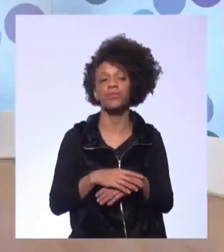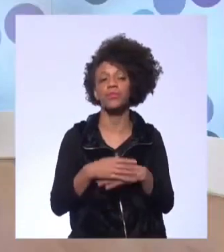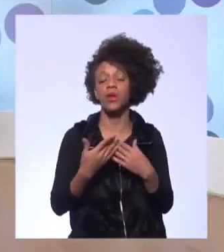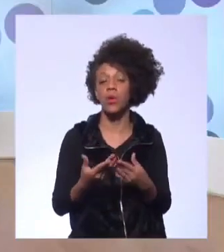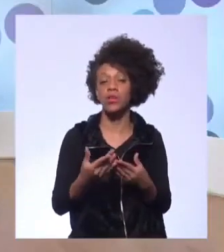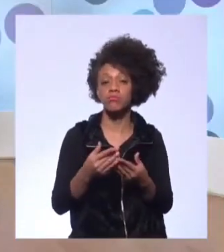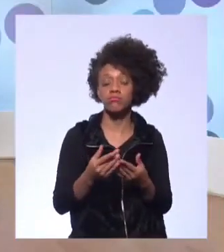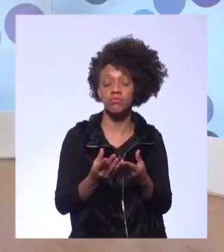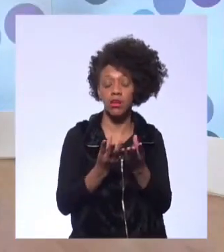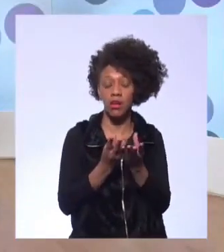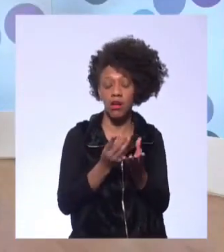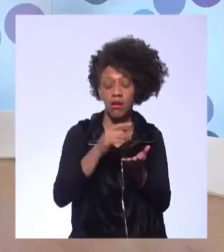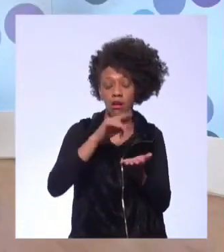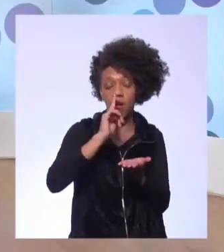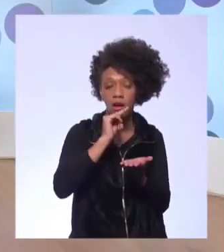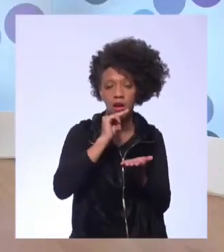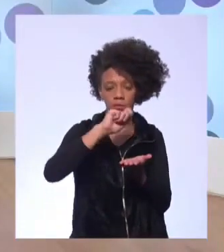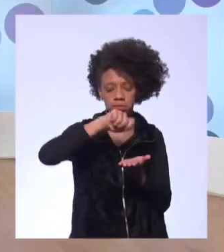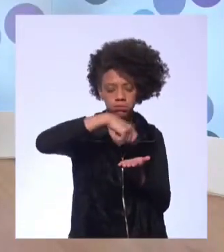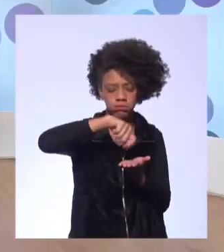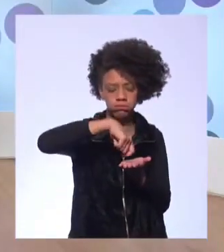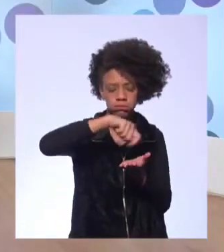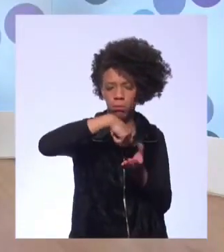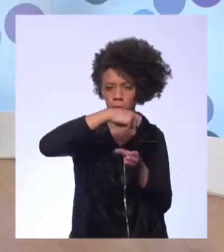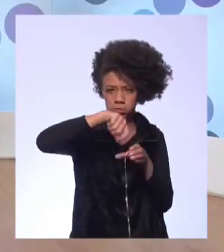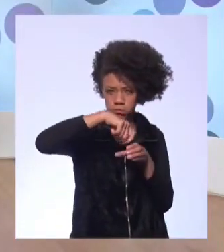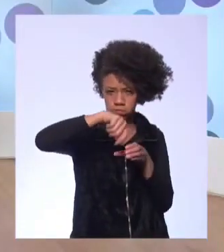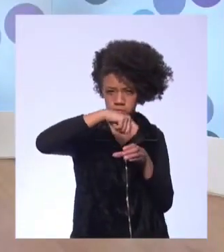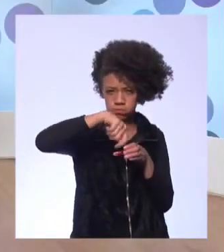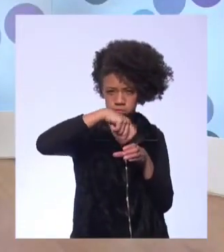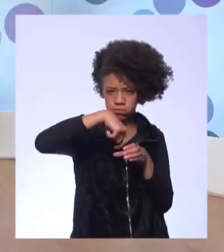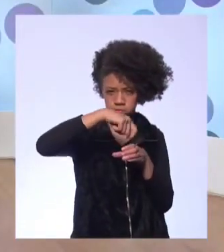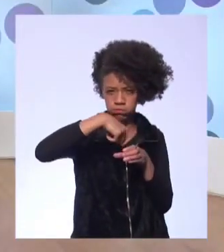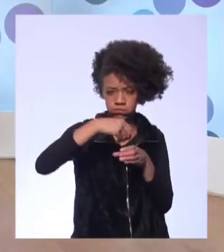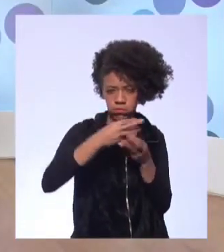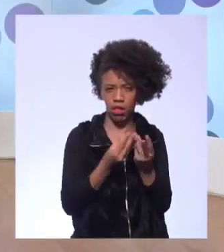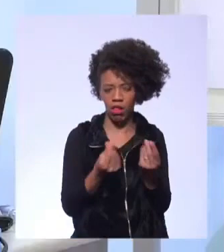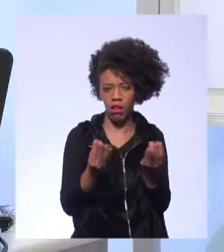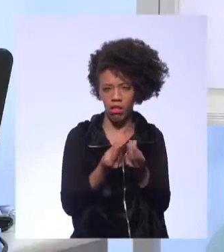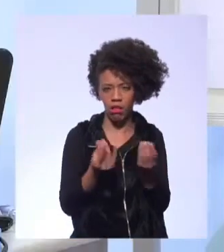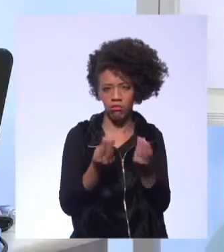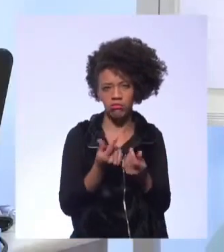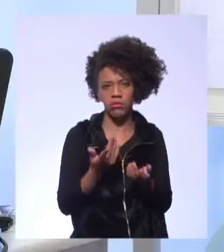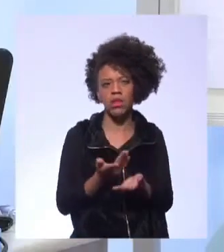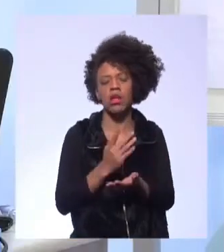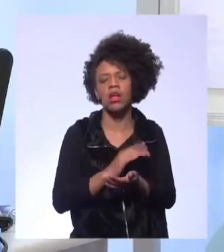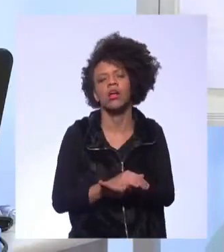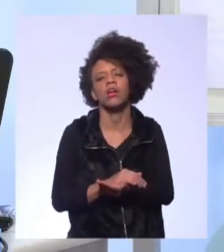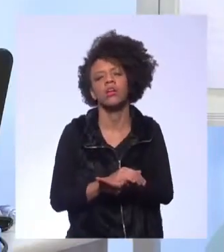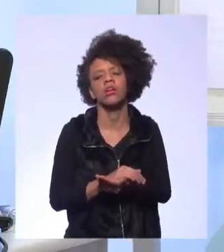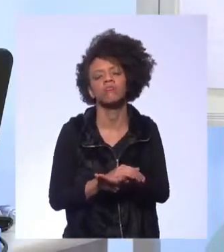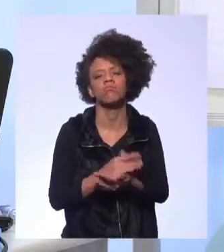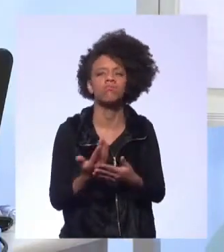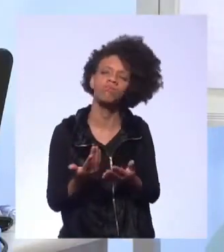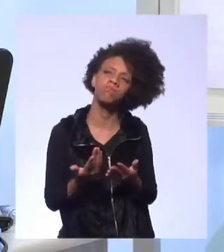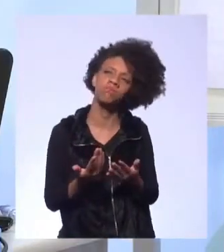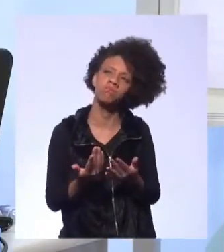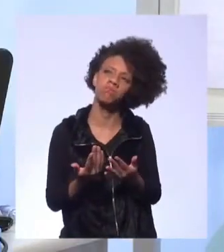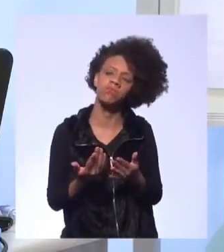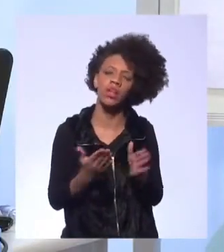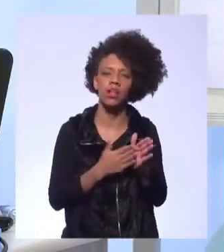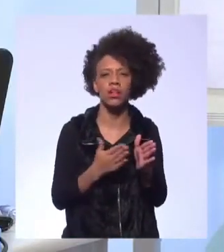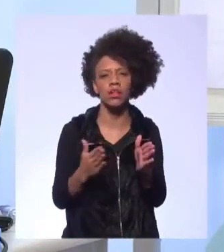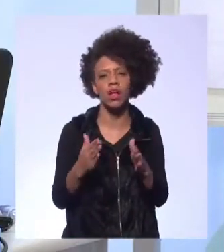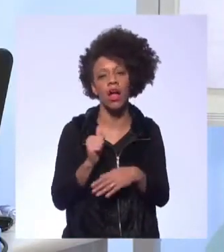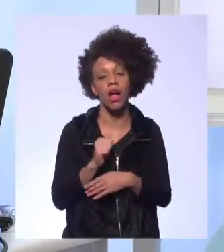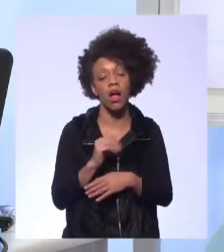em água, ele não deixou de ser o sal de cozinha. Porém, ele está no estado físico, não é estado físico que a gente fala, tá? Mas ele está num momento